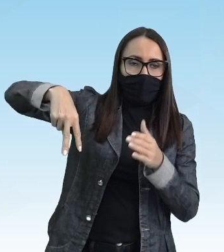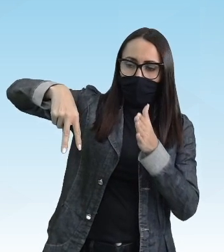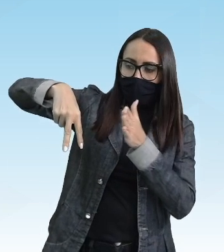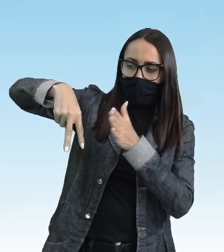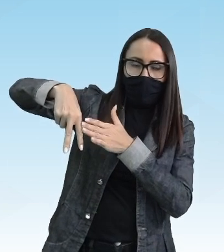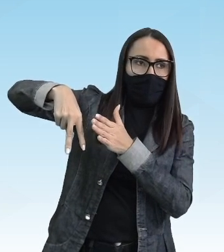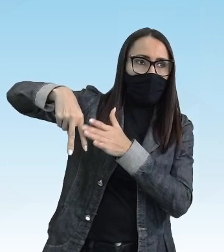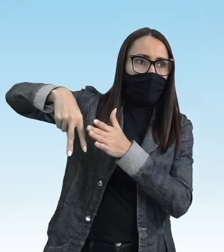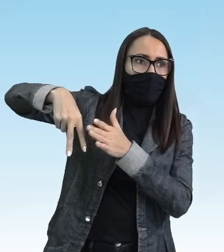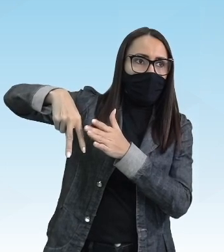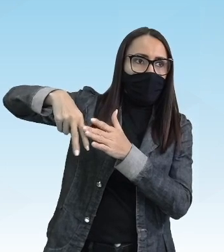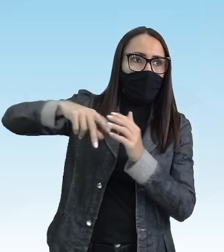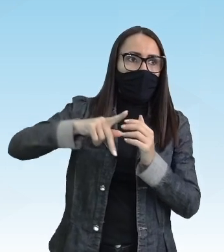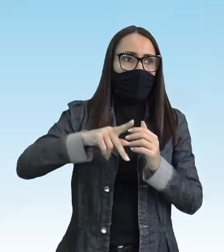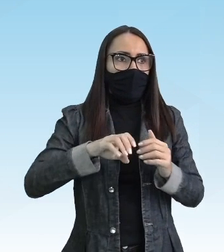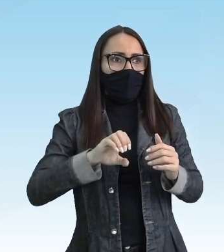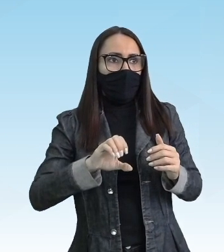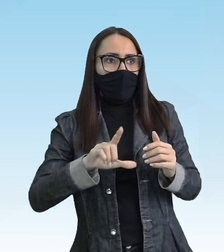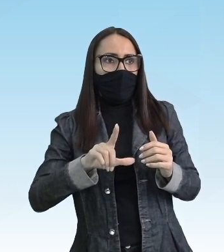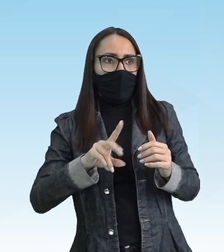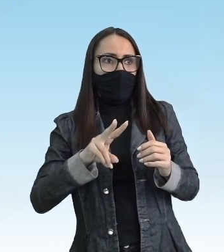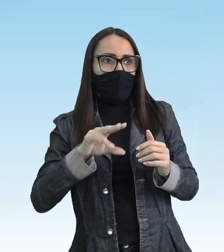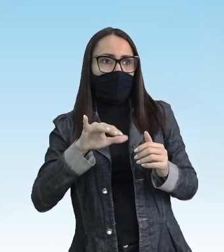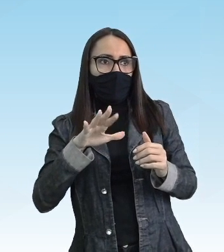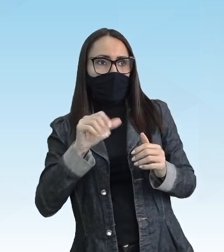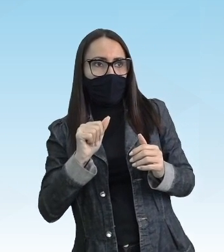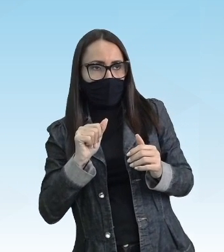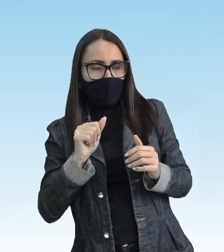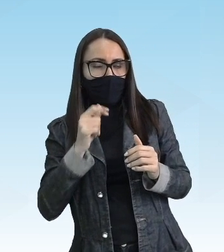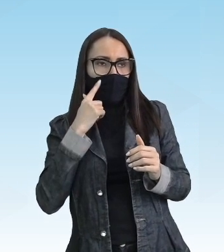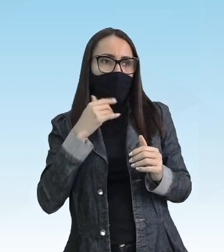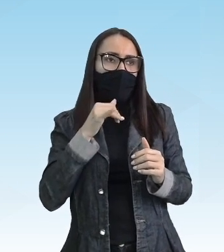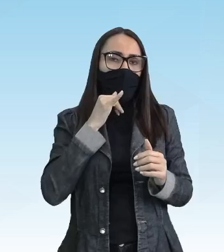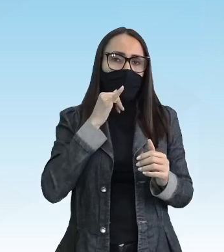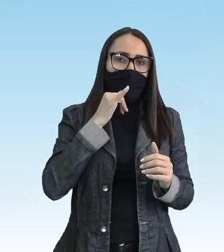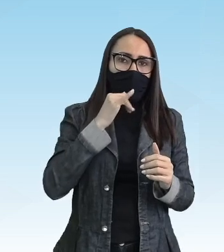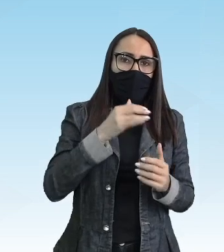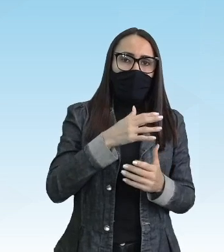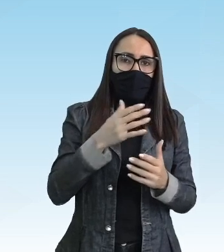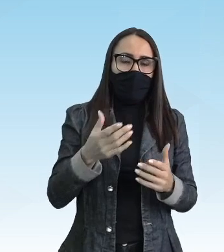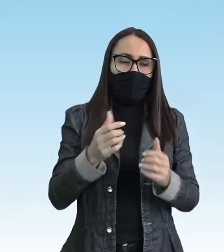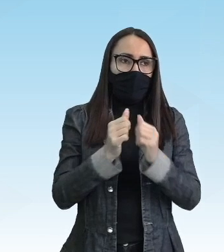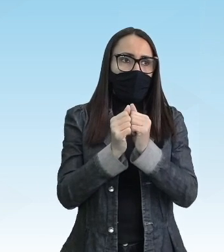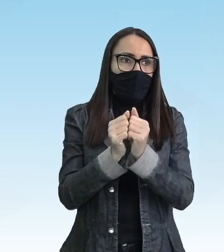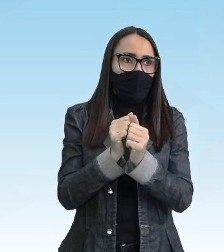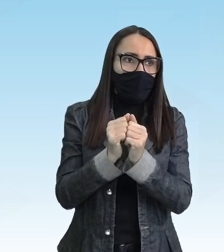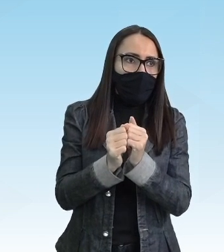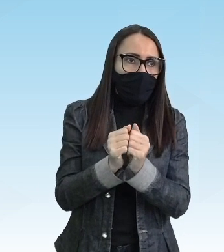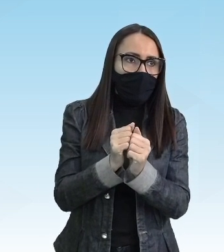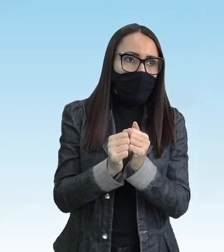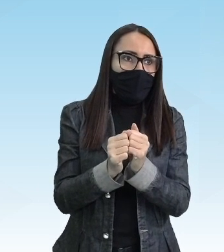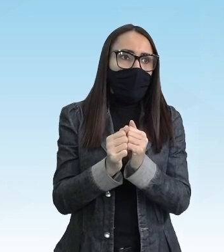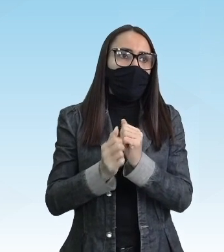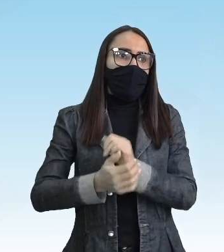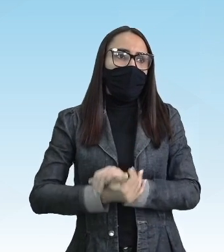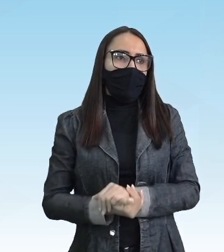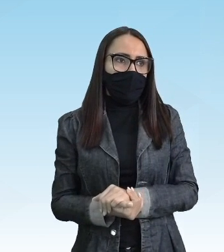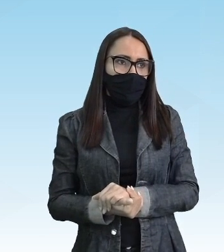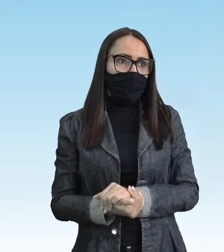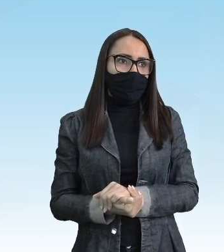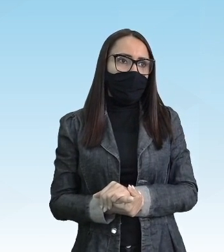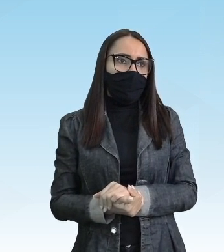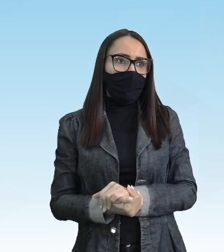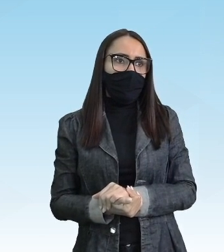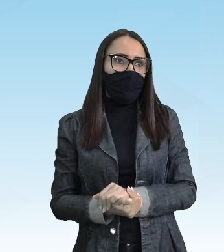cintura pélvica, o fêmur, que são exemplos das articulações móveis. Já